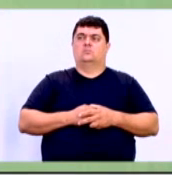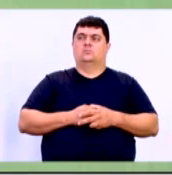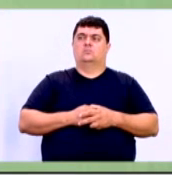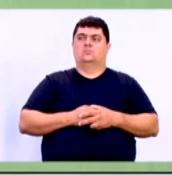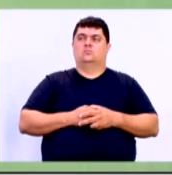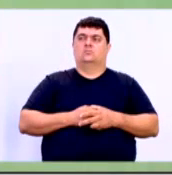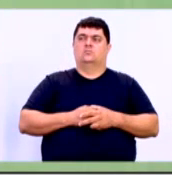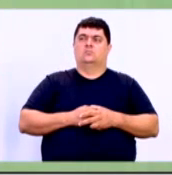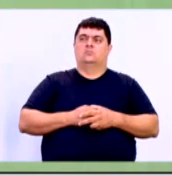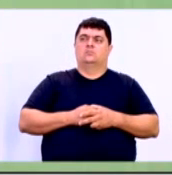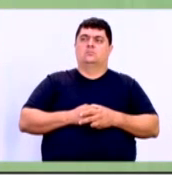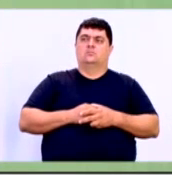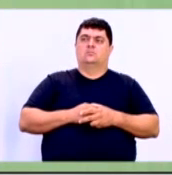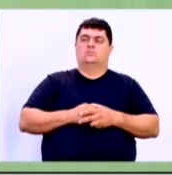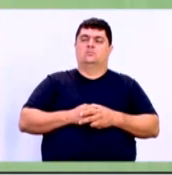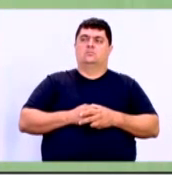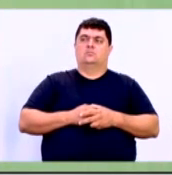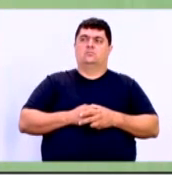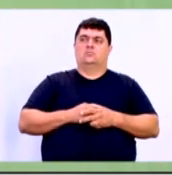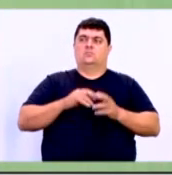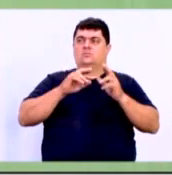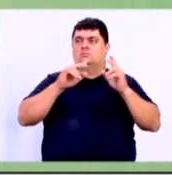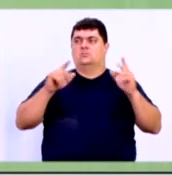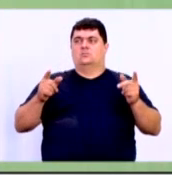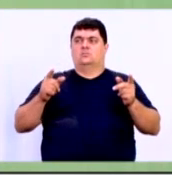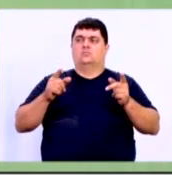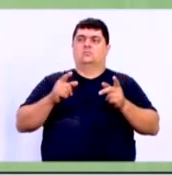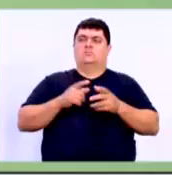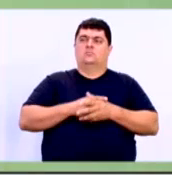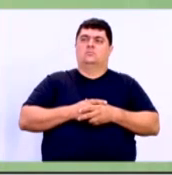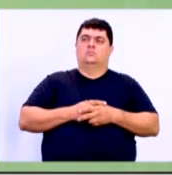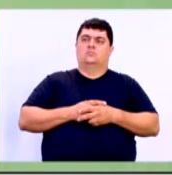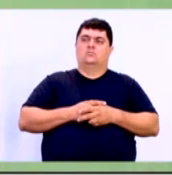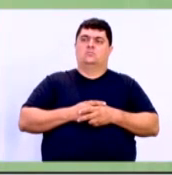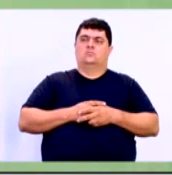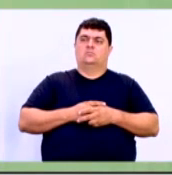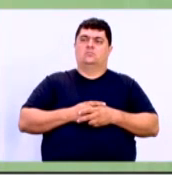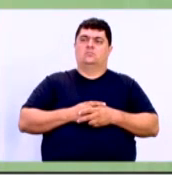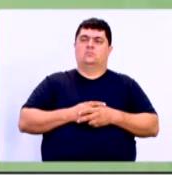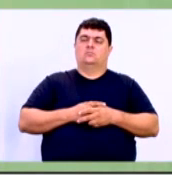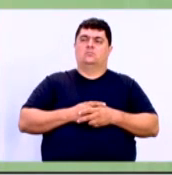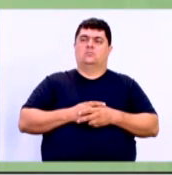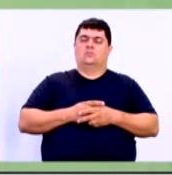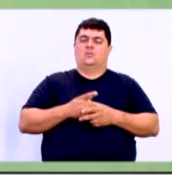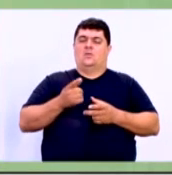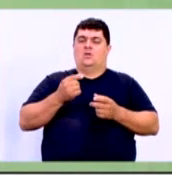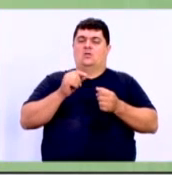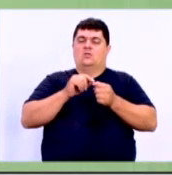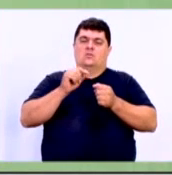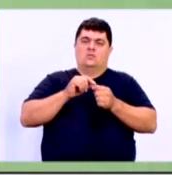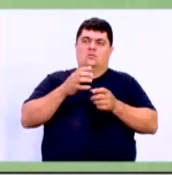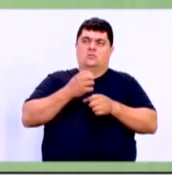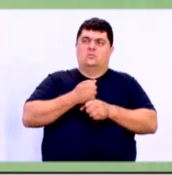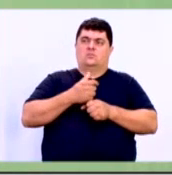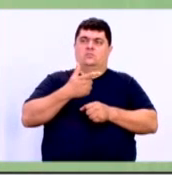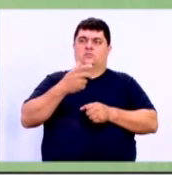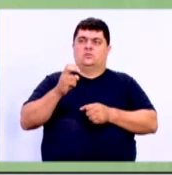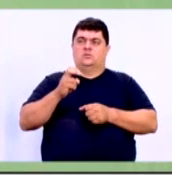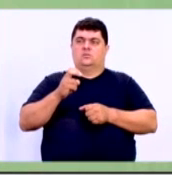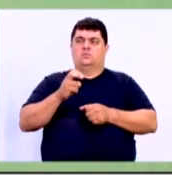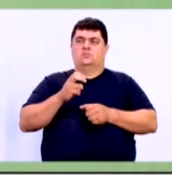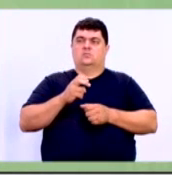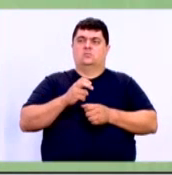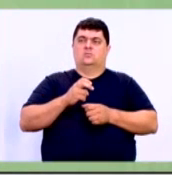Custo indireto. Custo diverso, 15 mil. Beleza. Consumo de matéria-prima, custo direto, 25. Ou